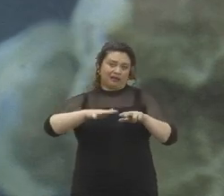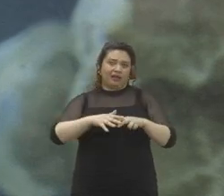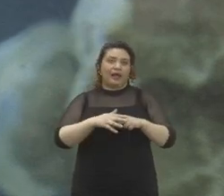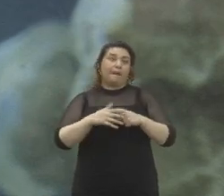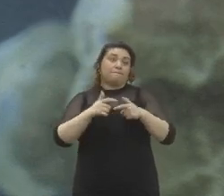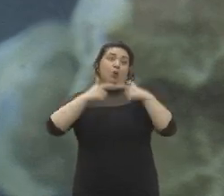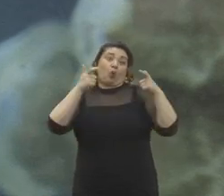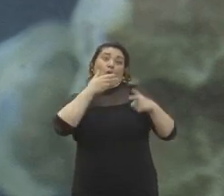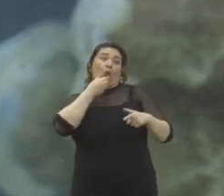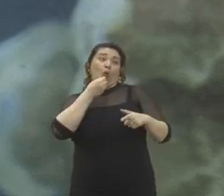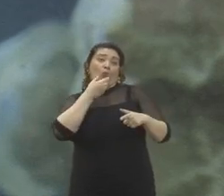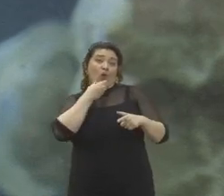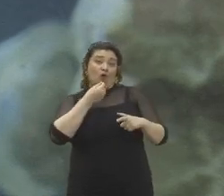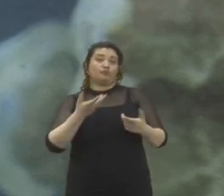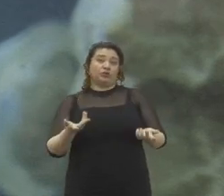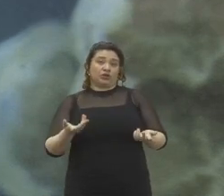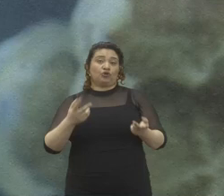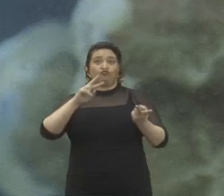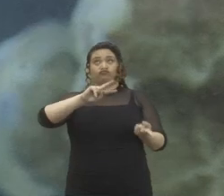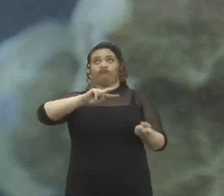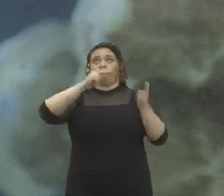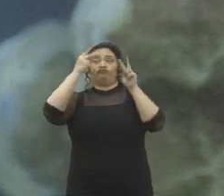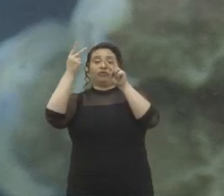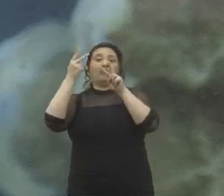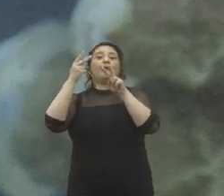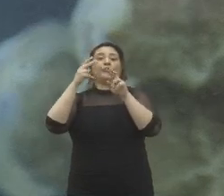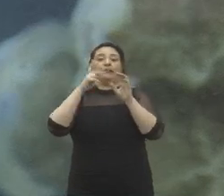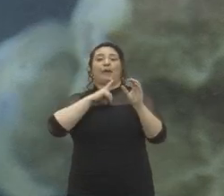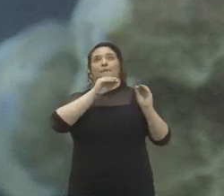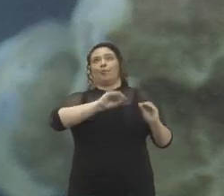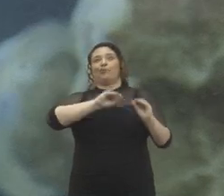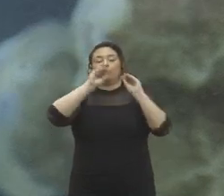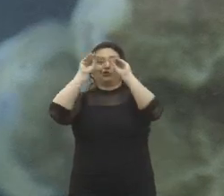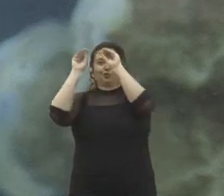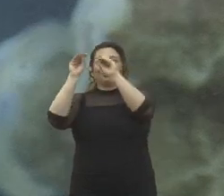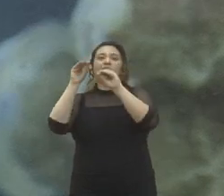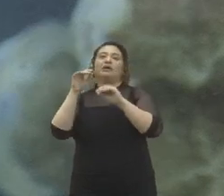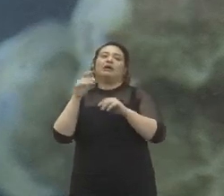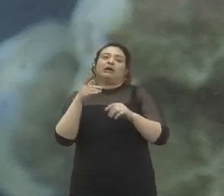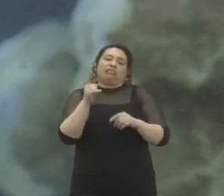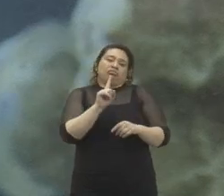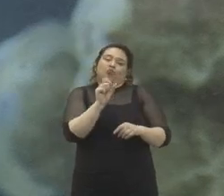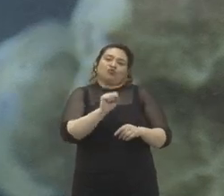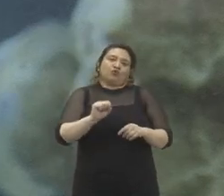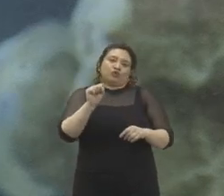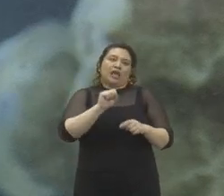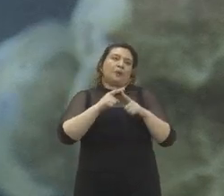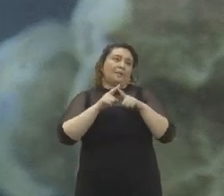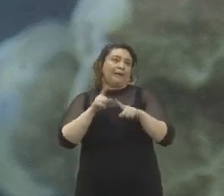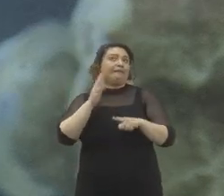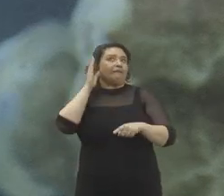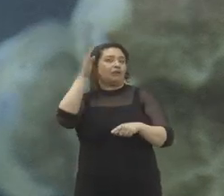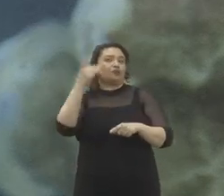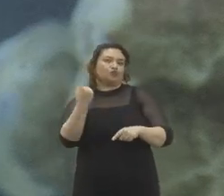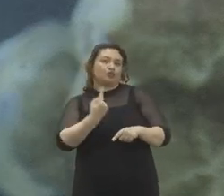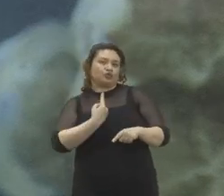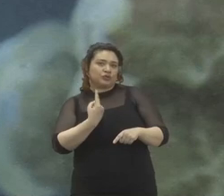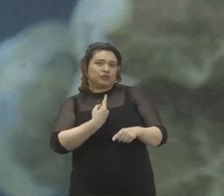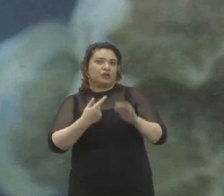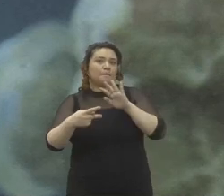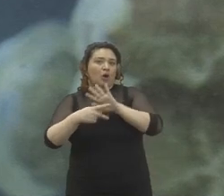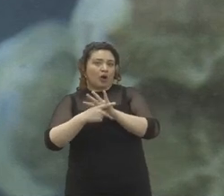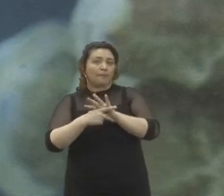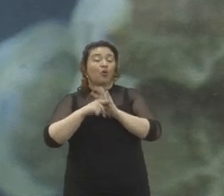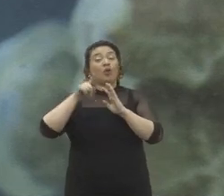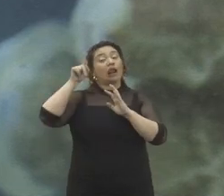homens iam sozinhos não solteiros não necessariamente solteiros mas iam sozinhos para Groenlândia e